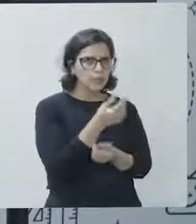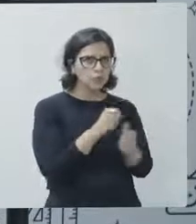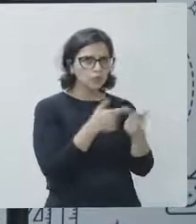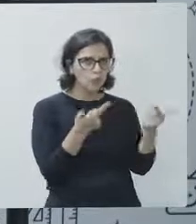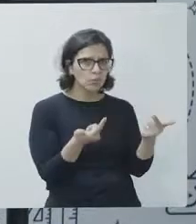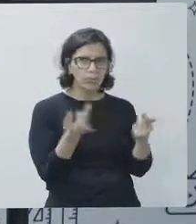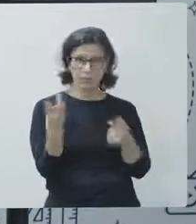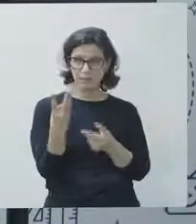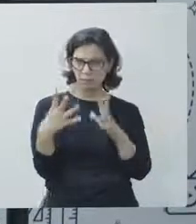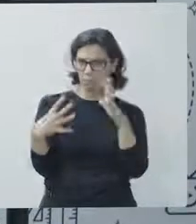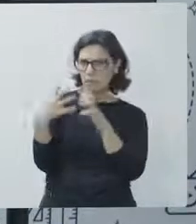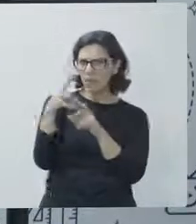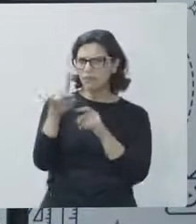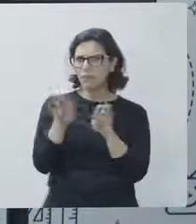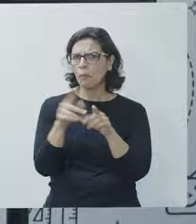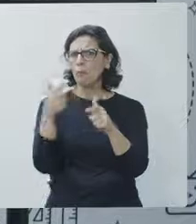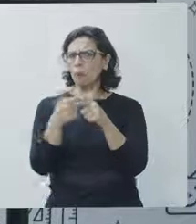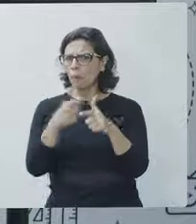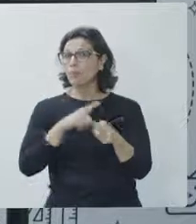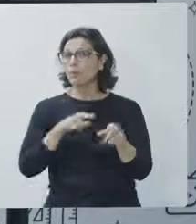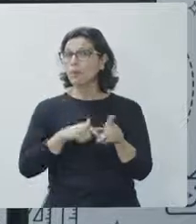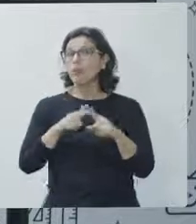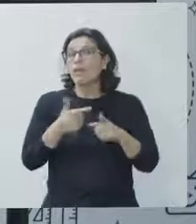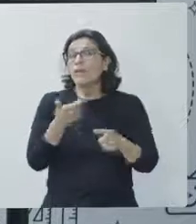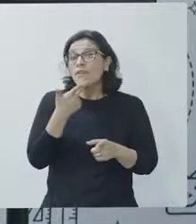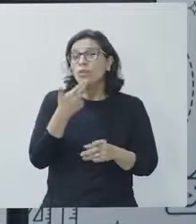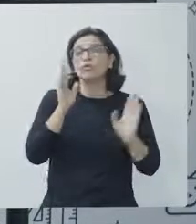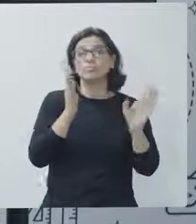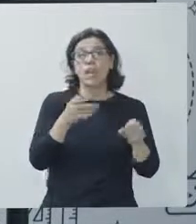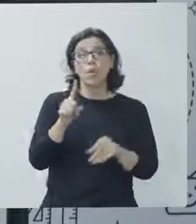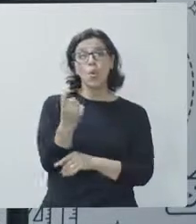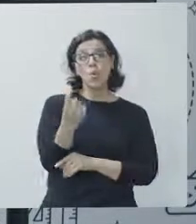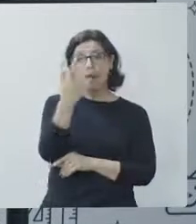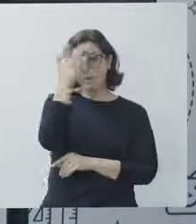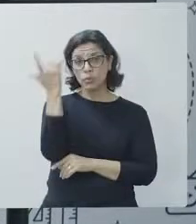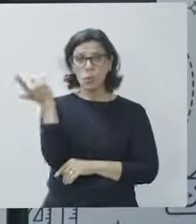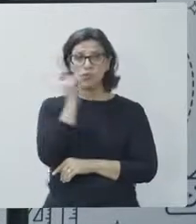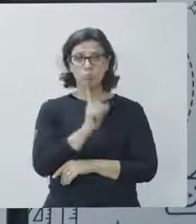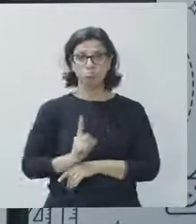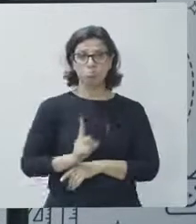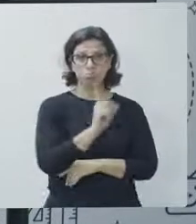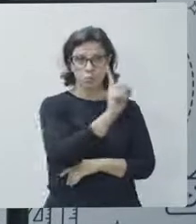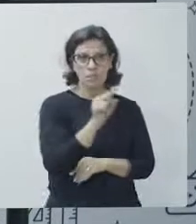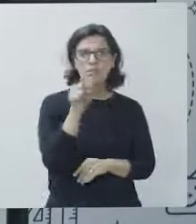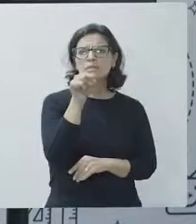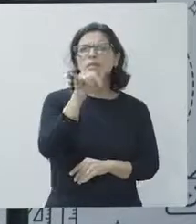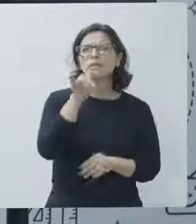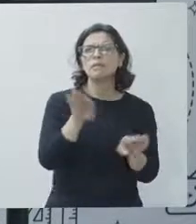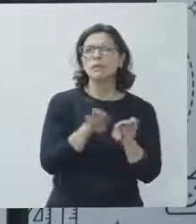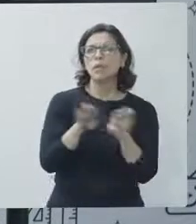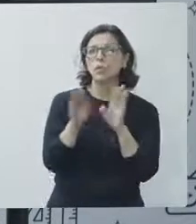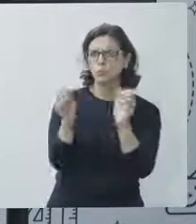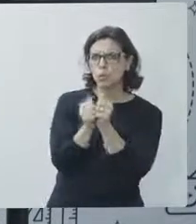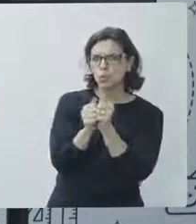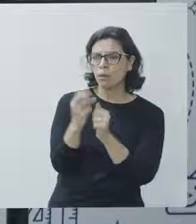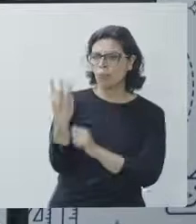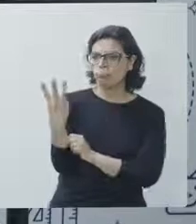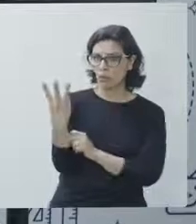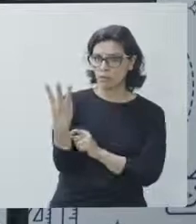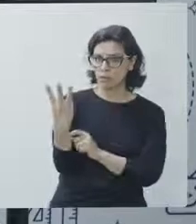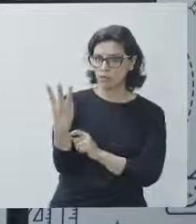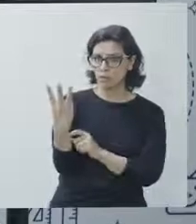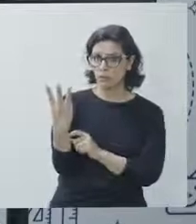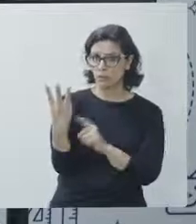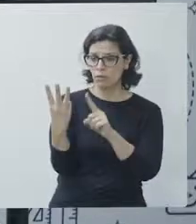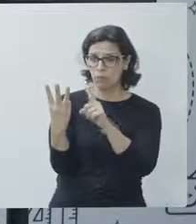elas vão brigar? Será que vai ter algum problema, já que é uma pessoa só? Se fosse você, né? Você estaria ali no meio dessas três pessoas.